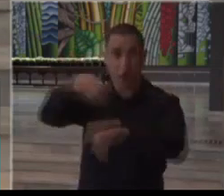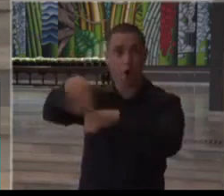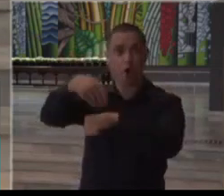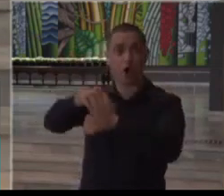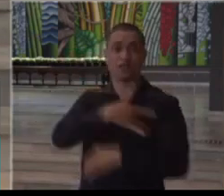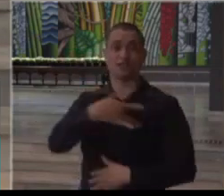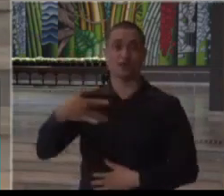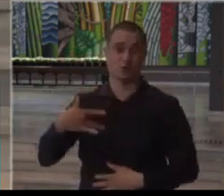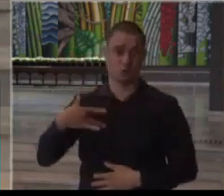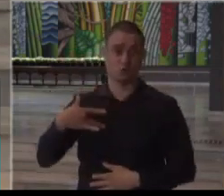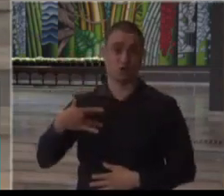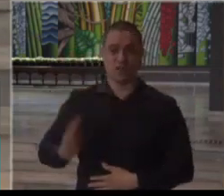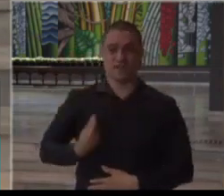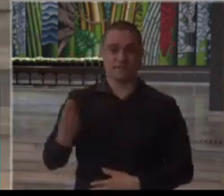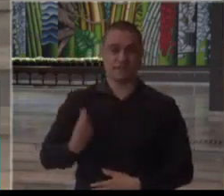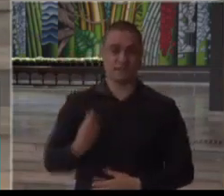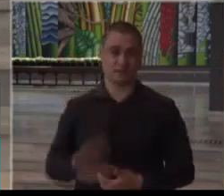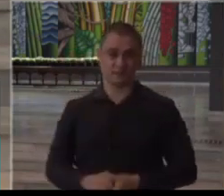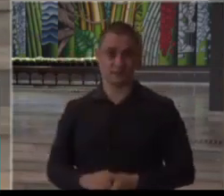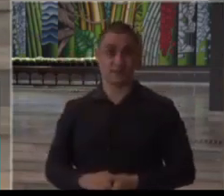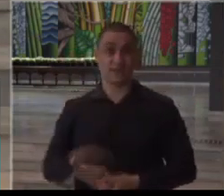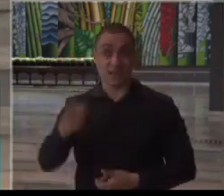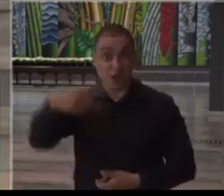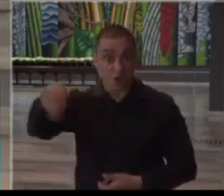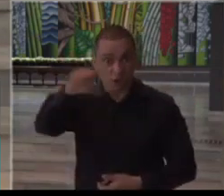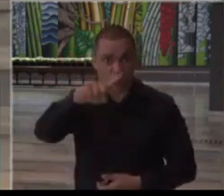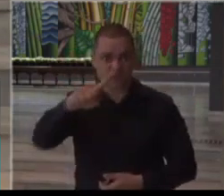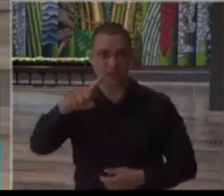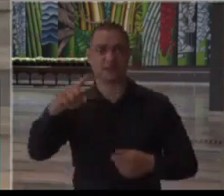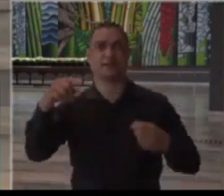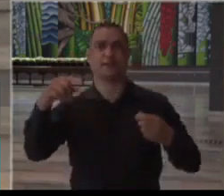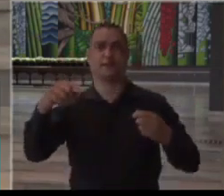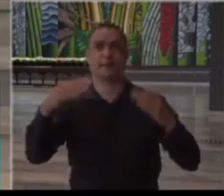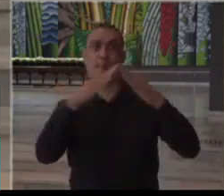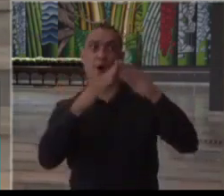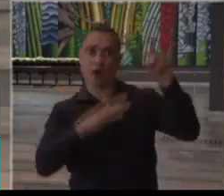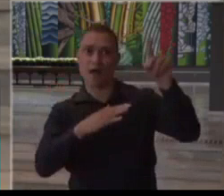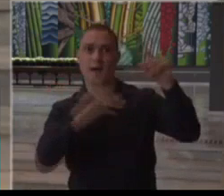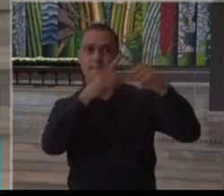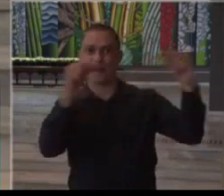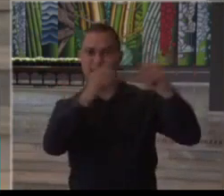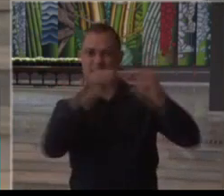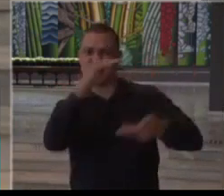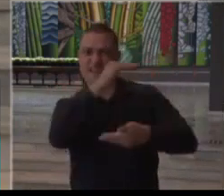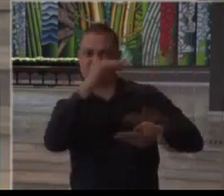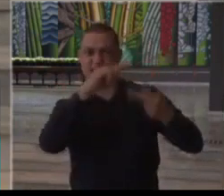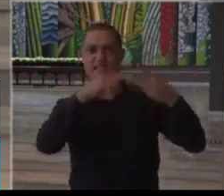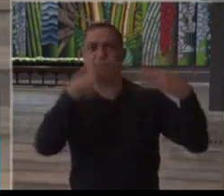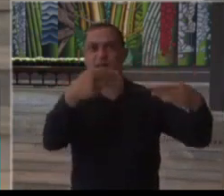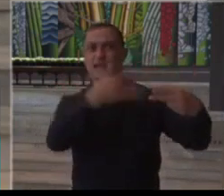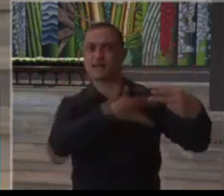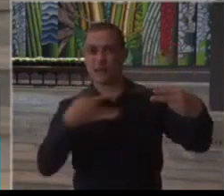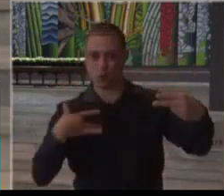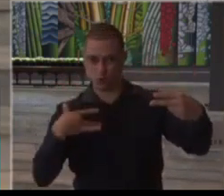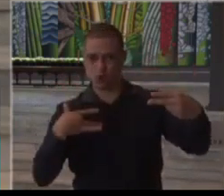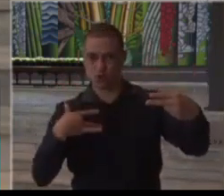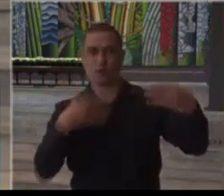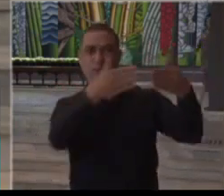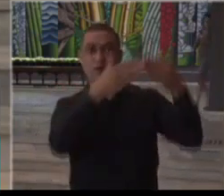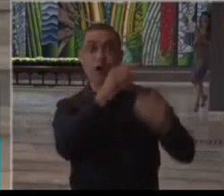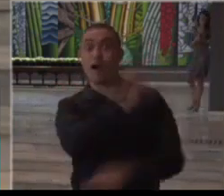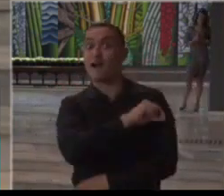a orientação da saúde e da vida. E aqueles que estão em Brasília, seja a Anvisa, seja o Ministério da